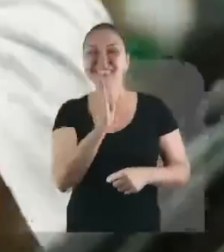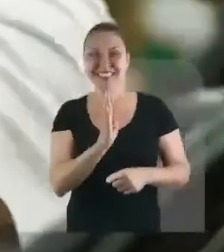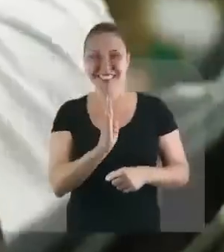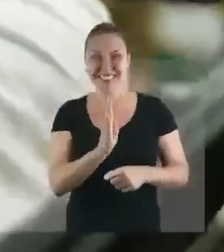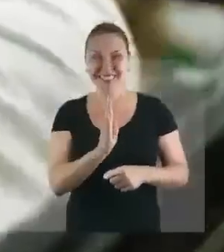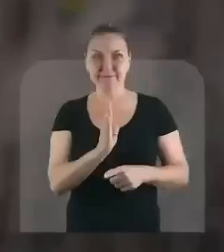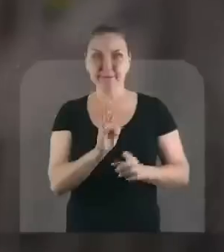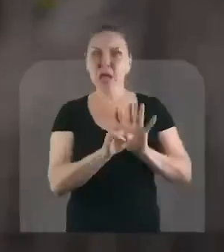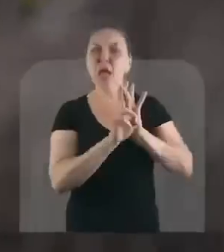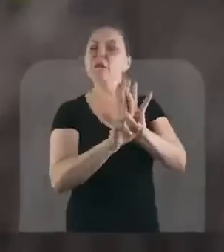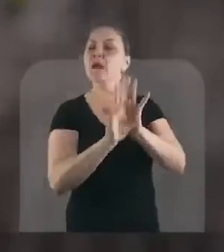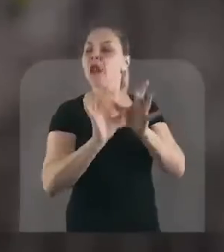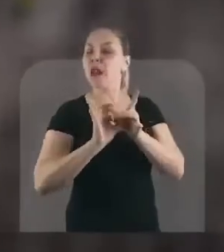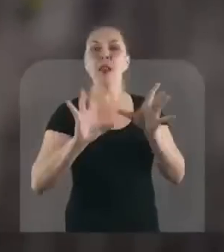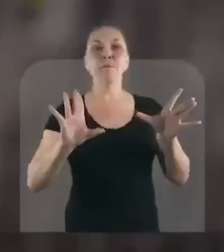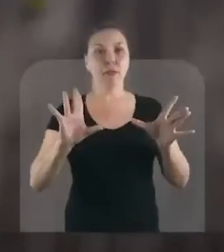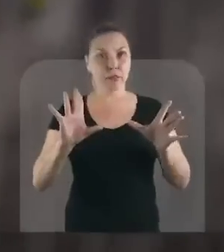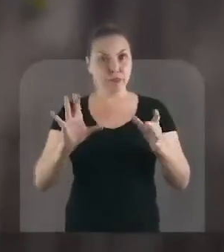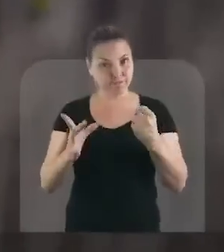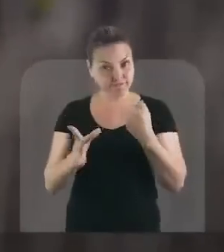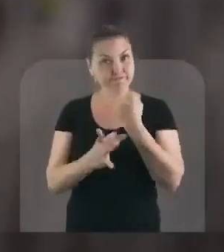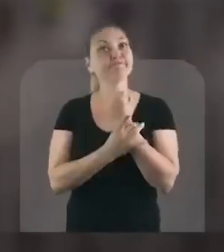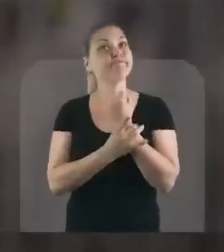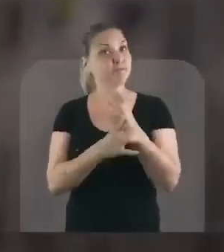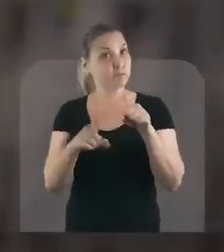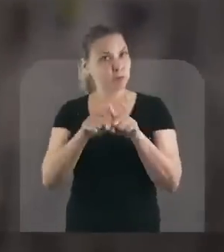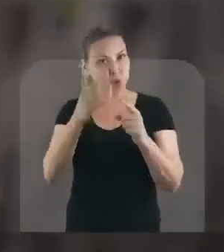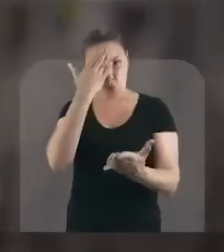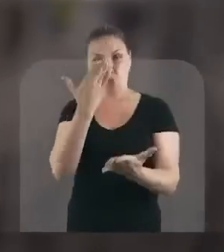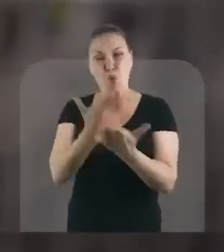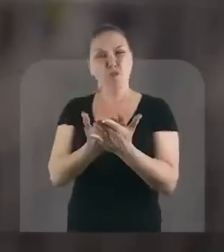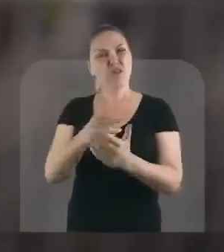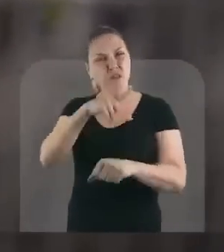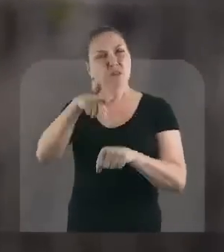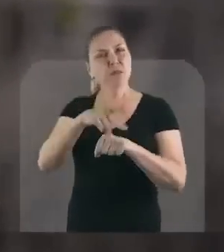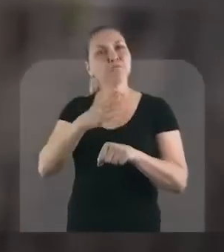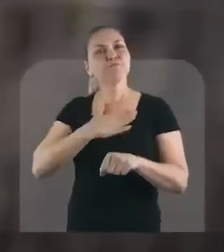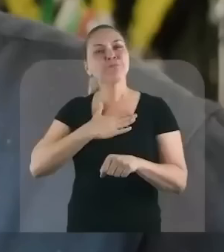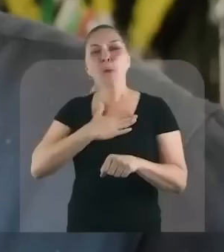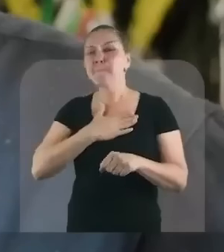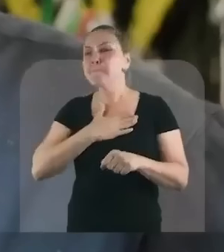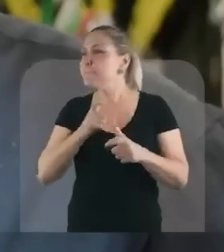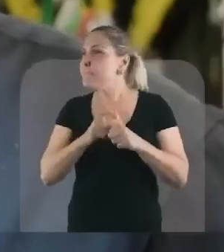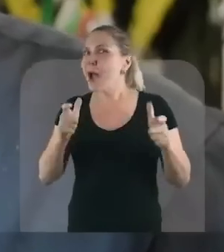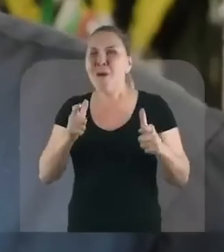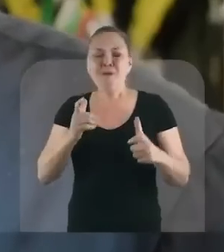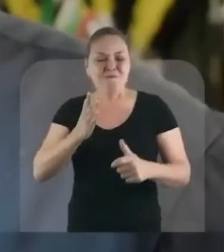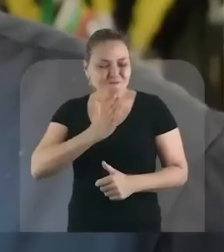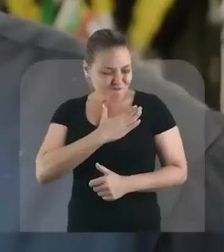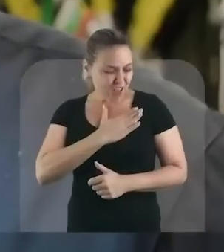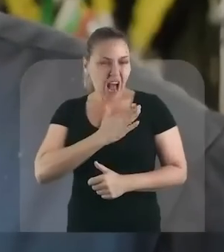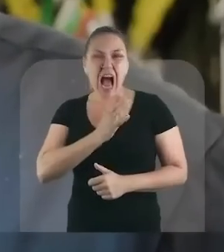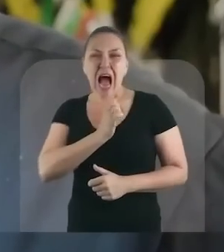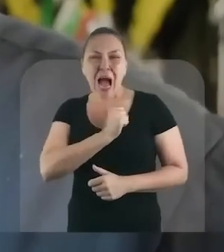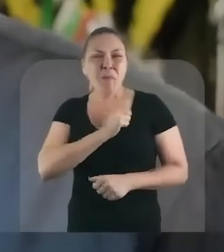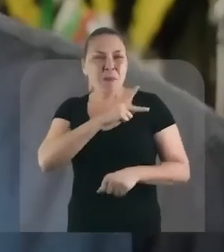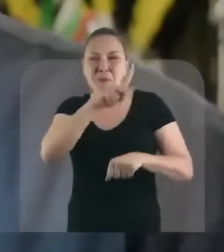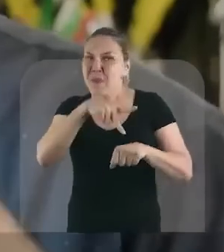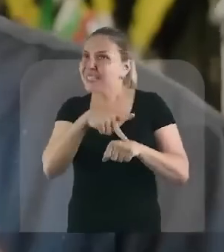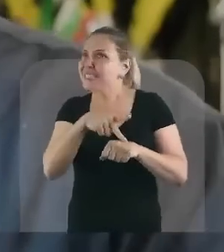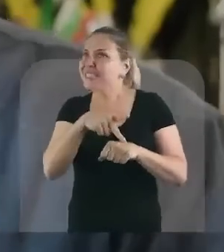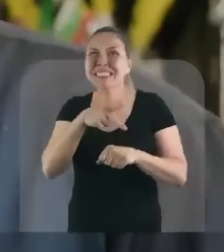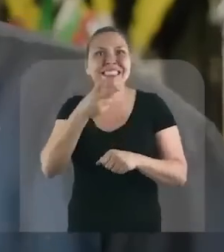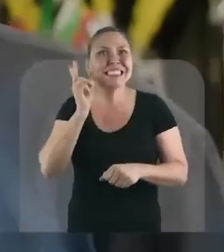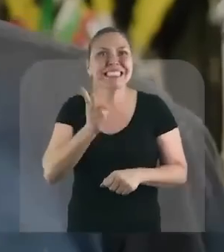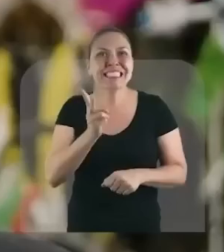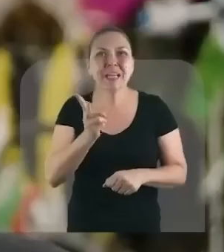do Brasil. Ele representa liberdade, segurança e confiança no país. É o maior patriota de